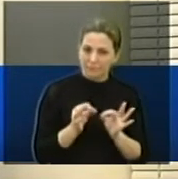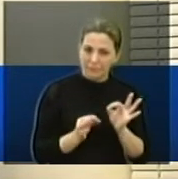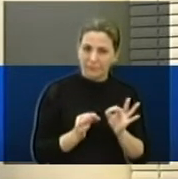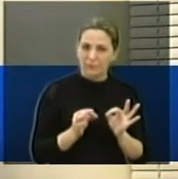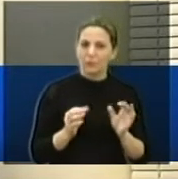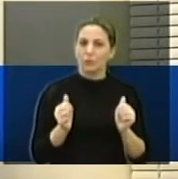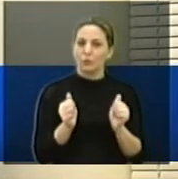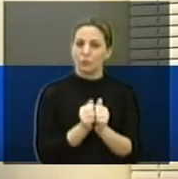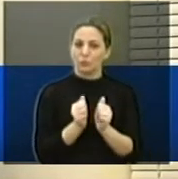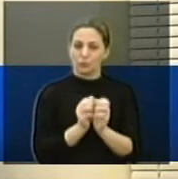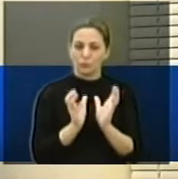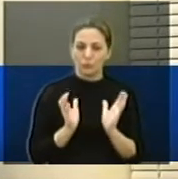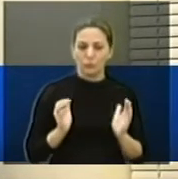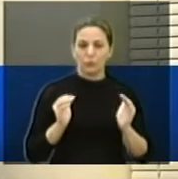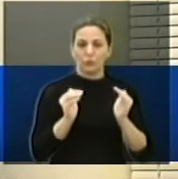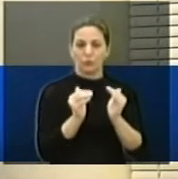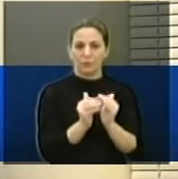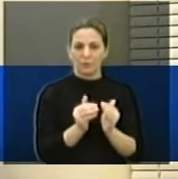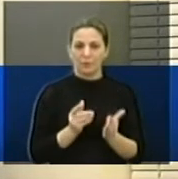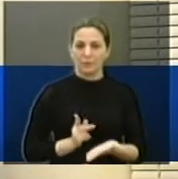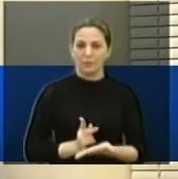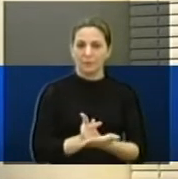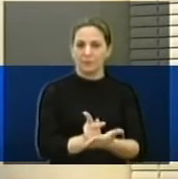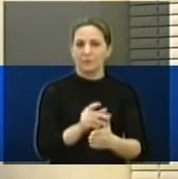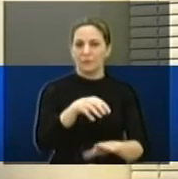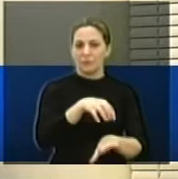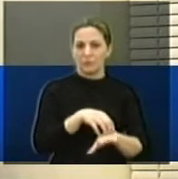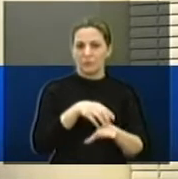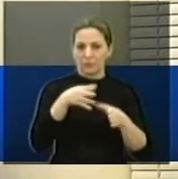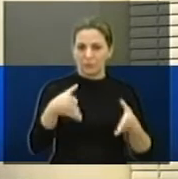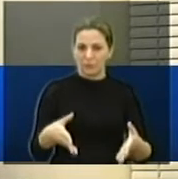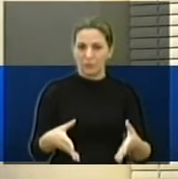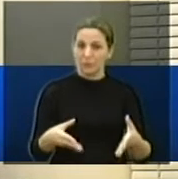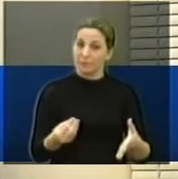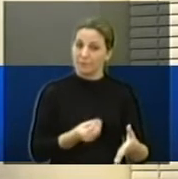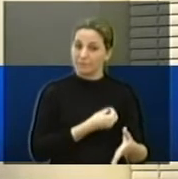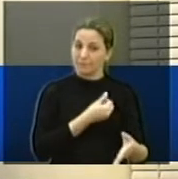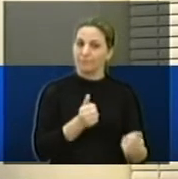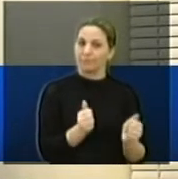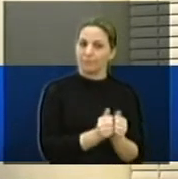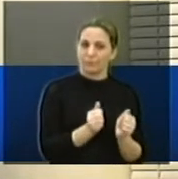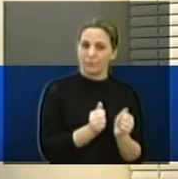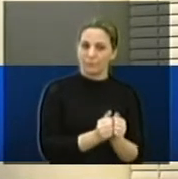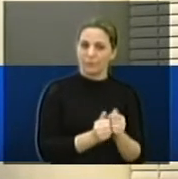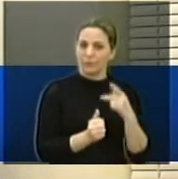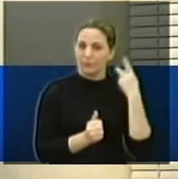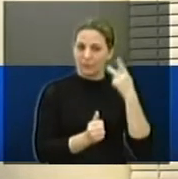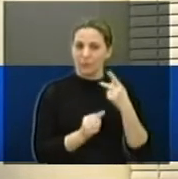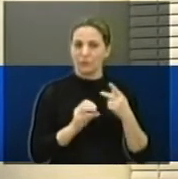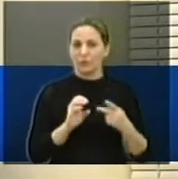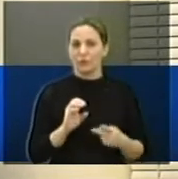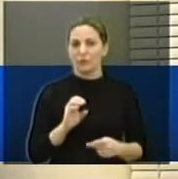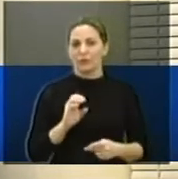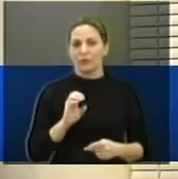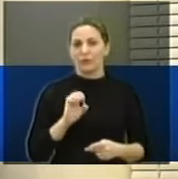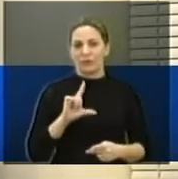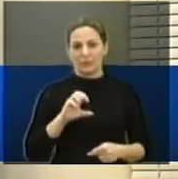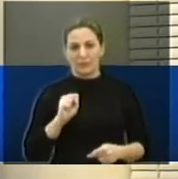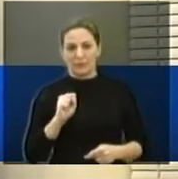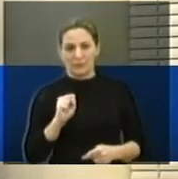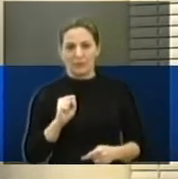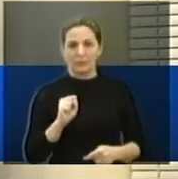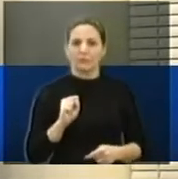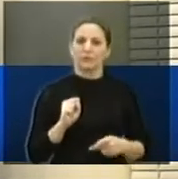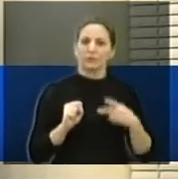comissão permanente de transporte dessa casa qual eu faço parte o vereador chediek faz parte o vereador